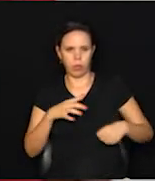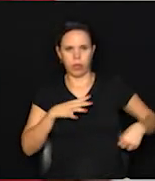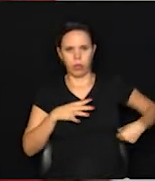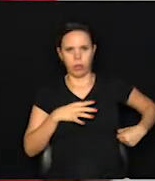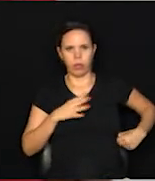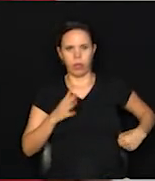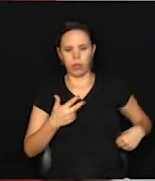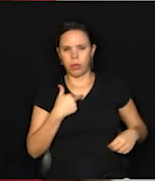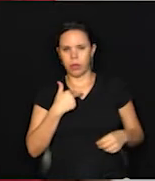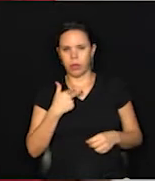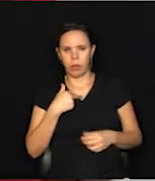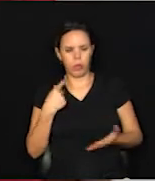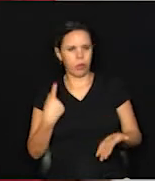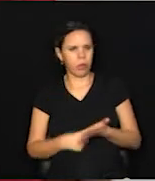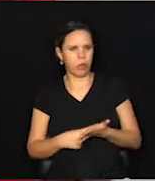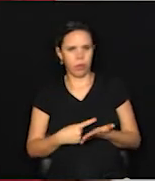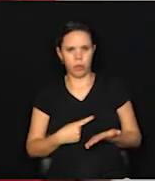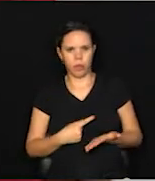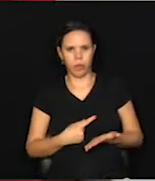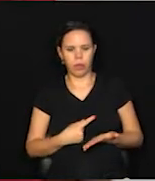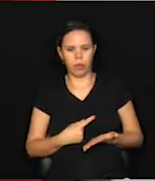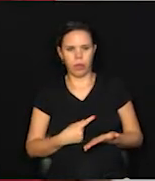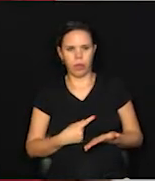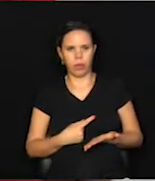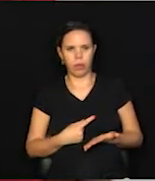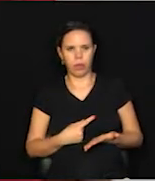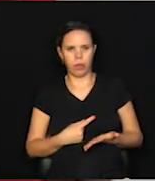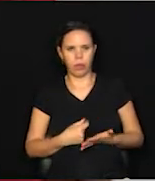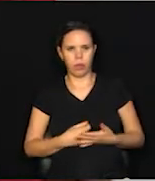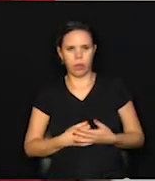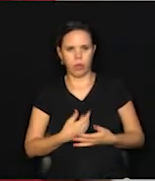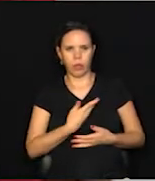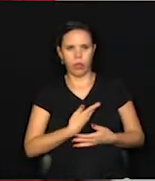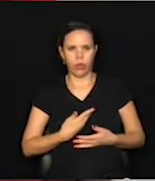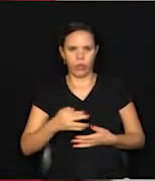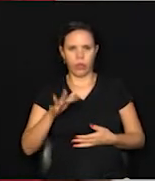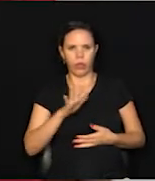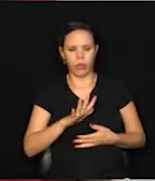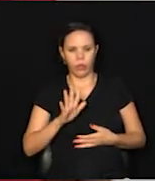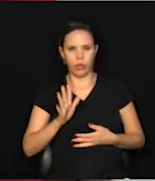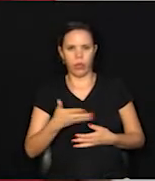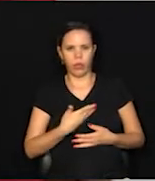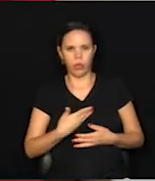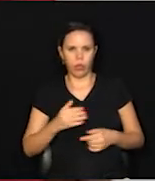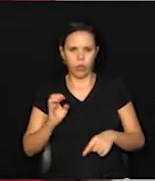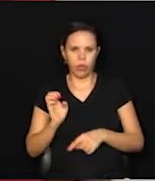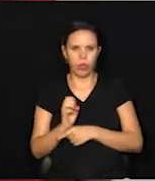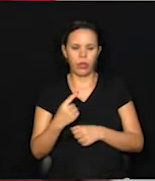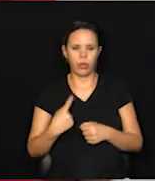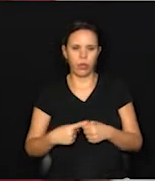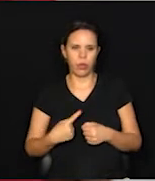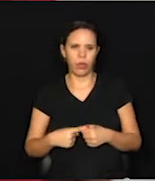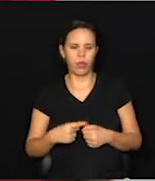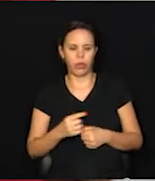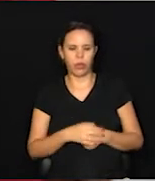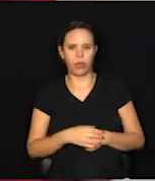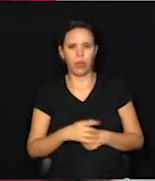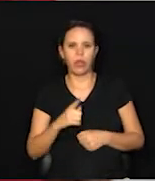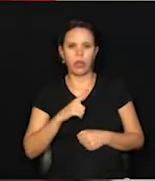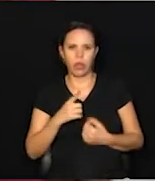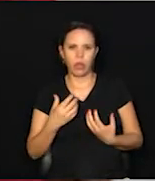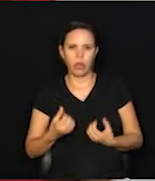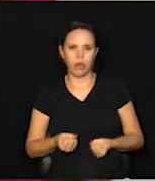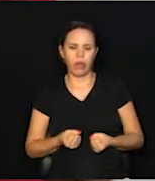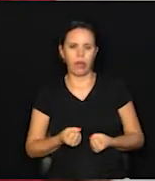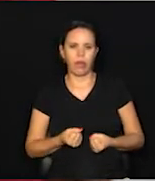gente não pode contar muito com a questão do governo federal. Mas o governo do estado, municipal, tem viabilizado, ou